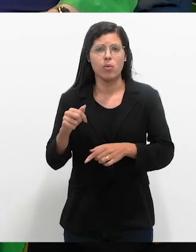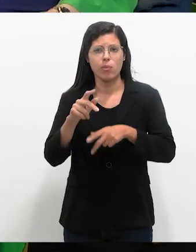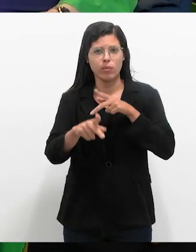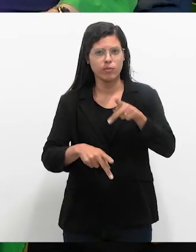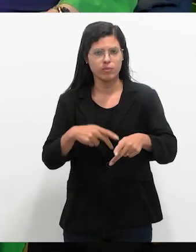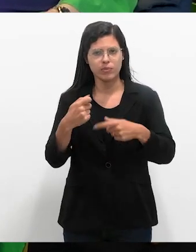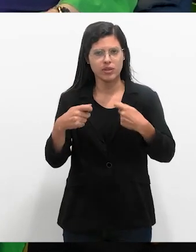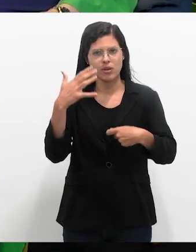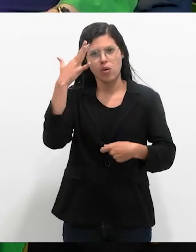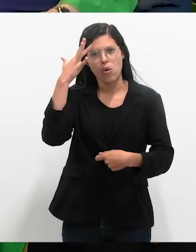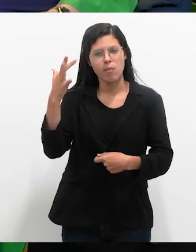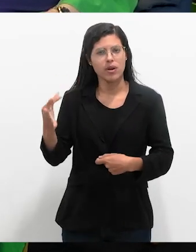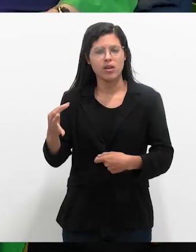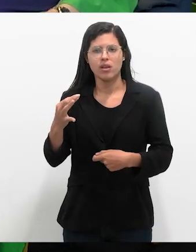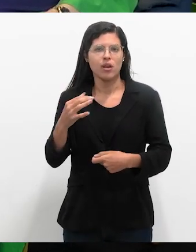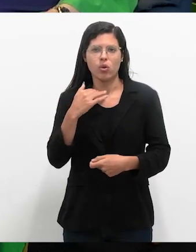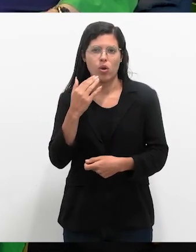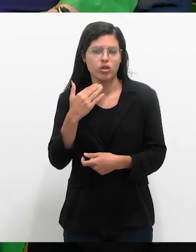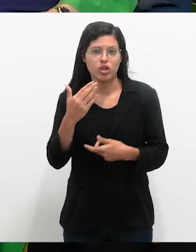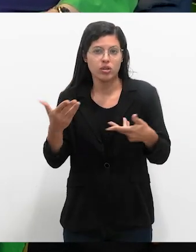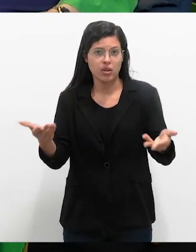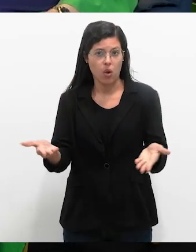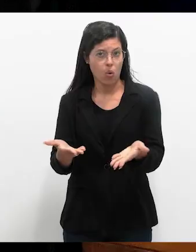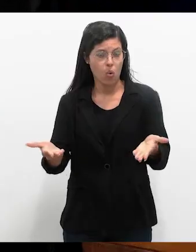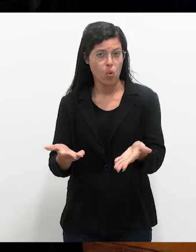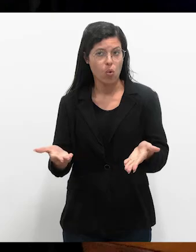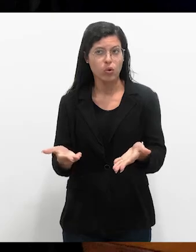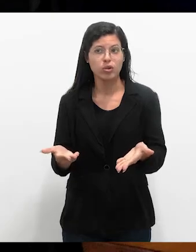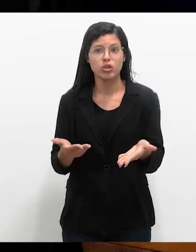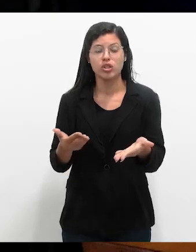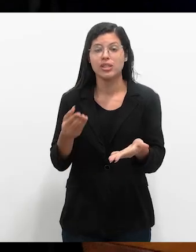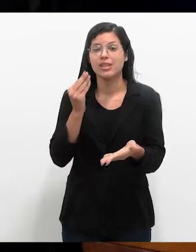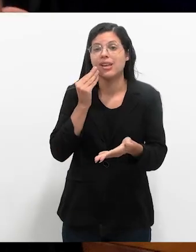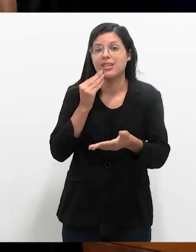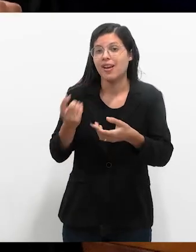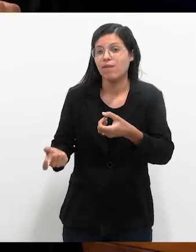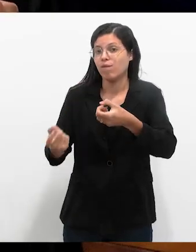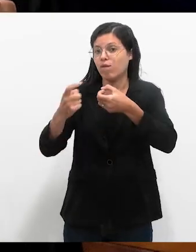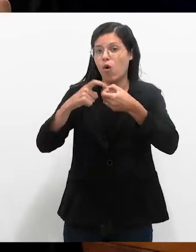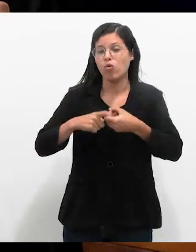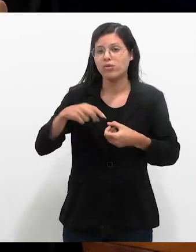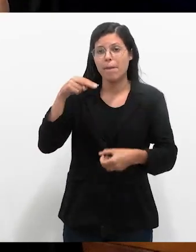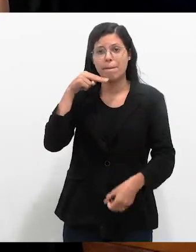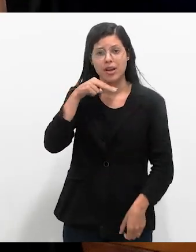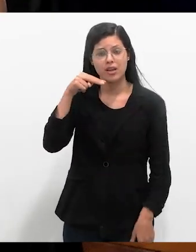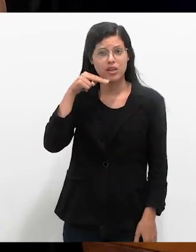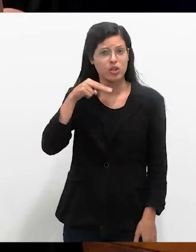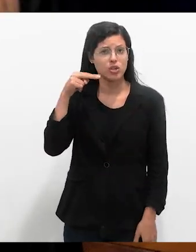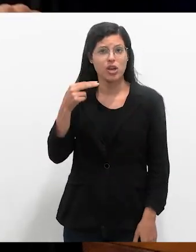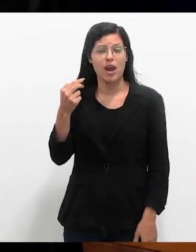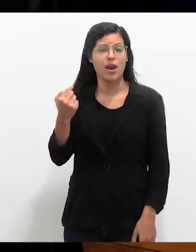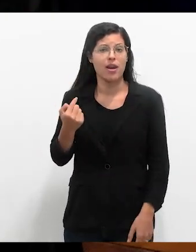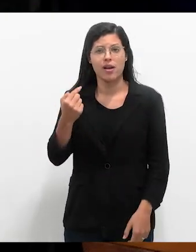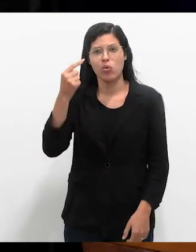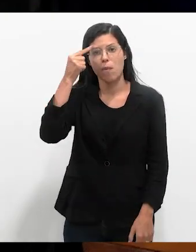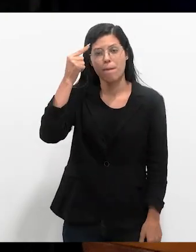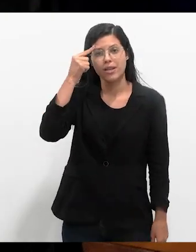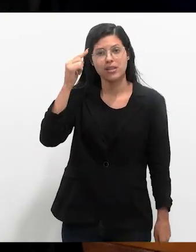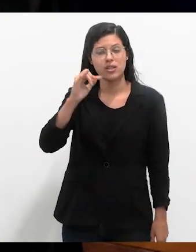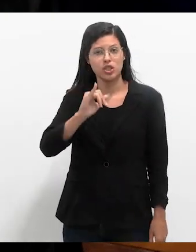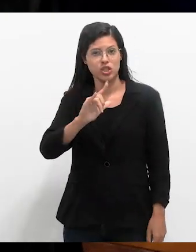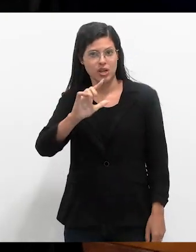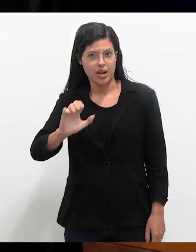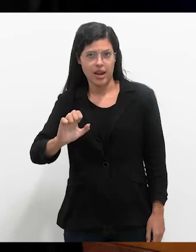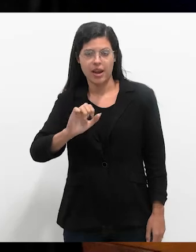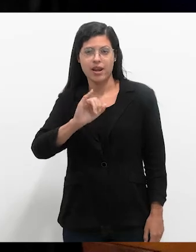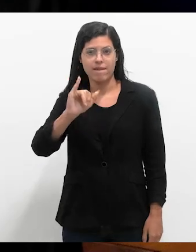que não adianta pegarmos hoje, no tempo atual, e tentarmos voltar para a Nigéria num pensamento de lei e fé. Não